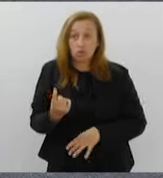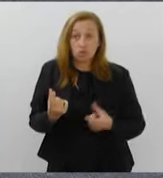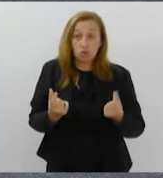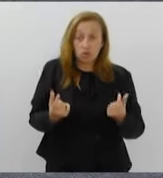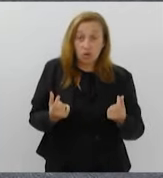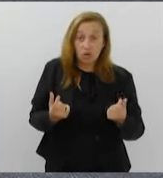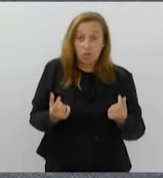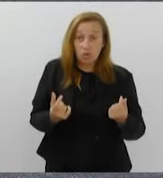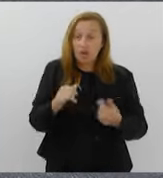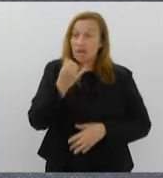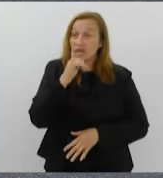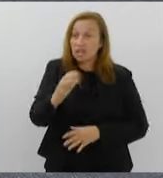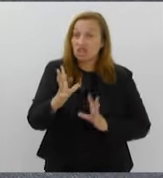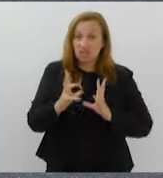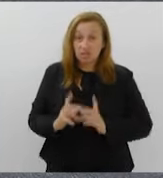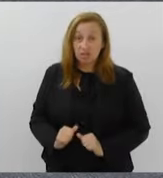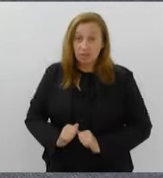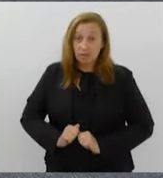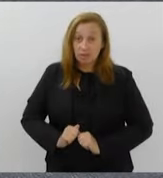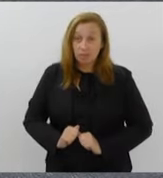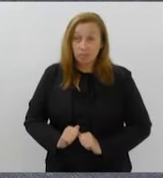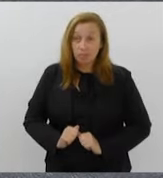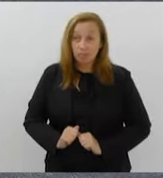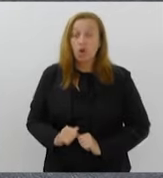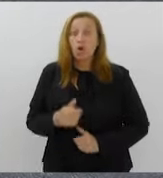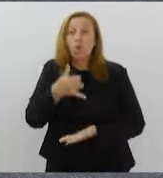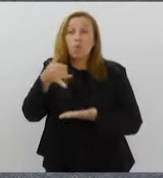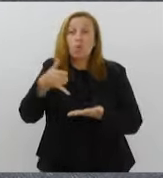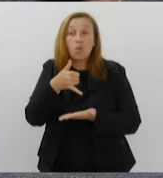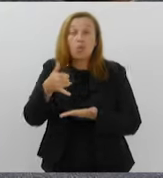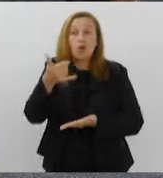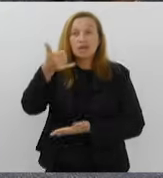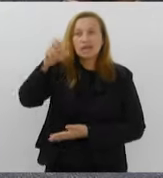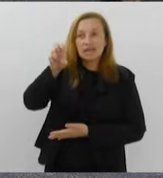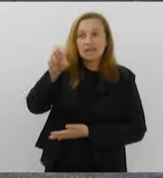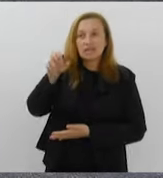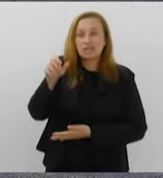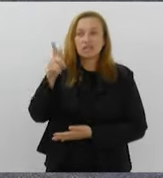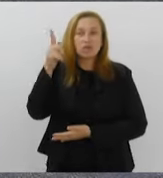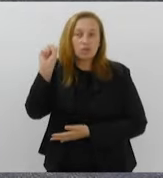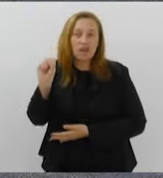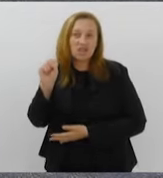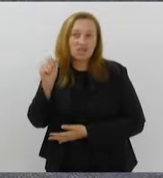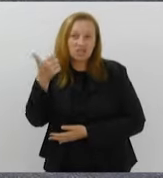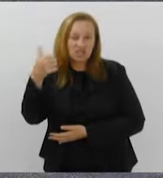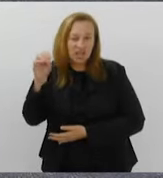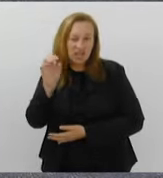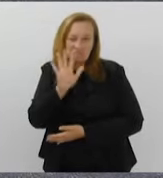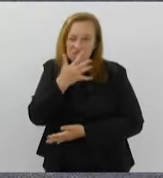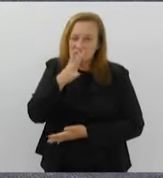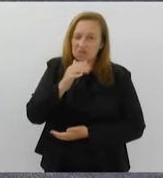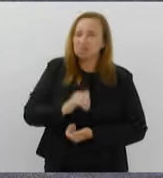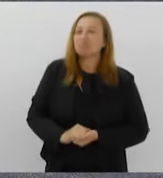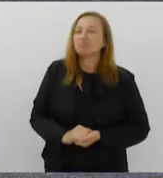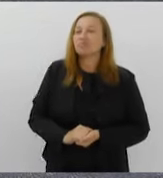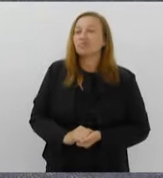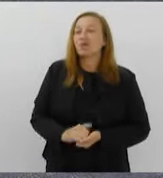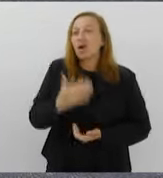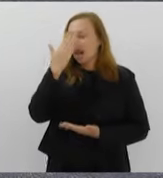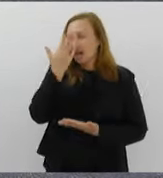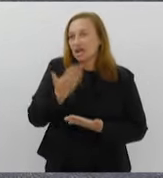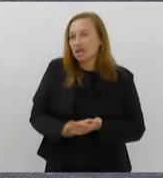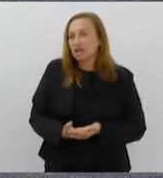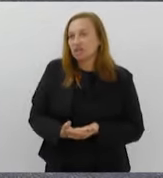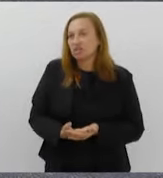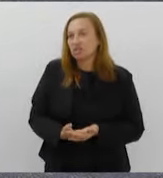energia limpa, o óleo 15% e o gás 10%, algo desse gênero. Creio que isso está em